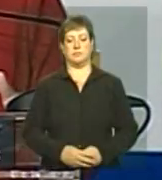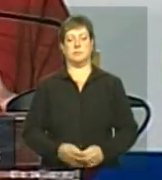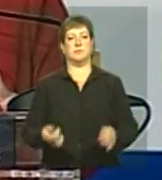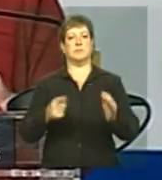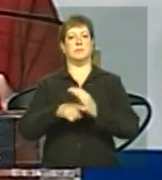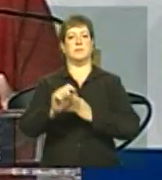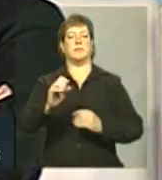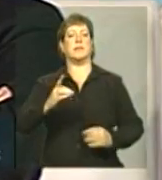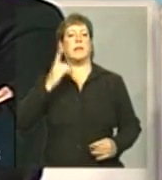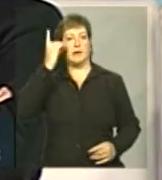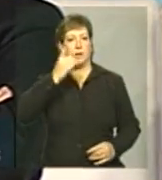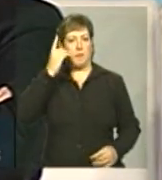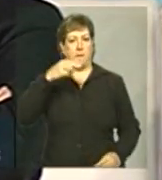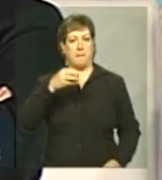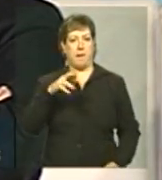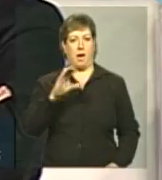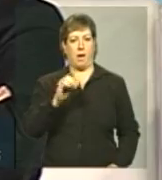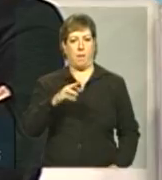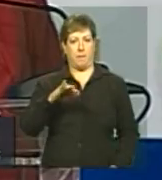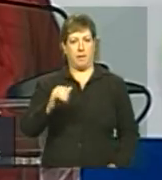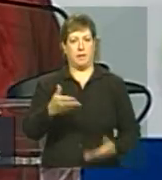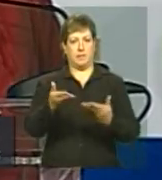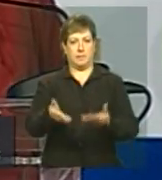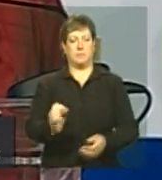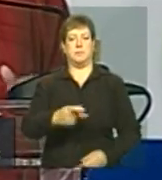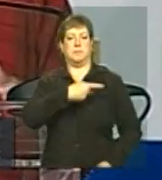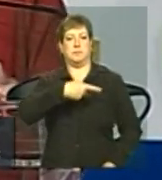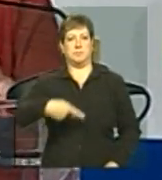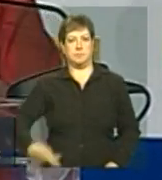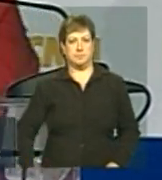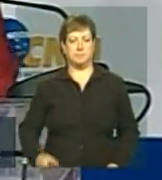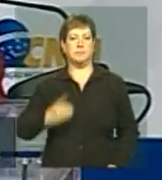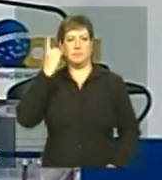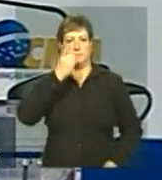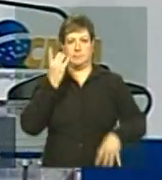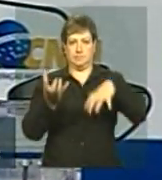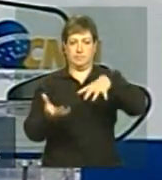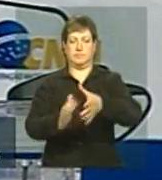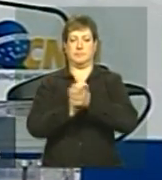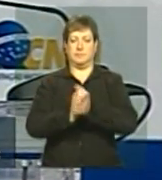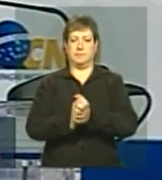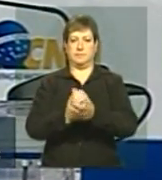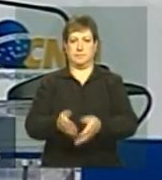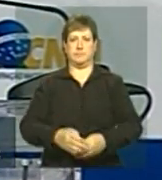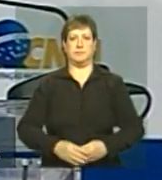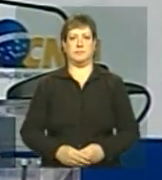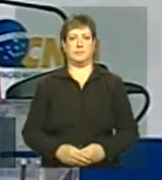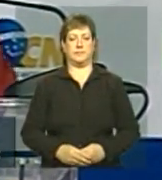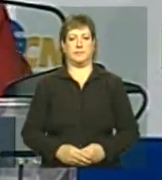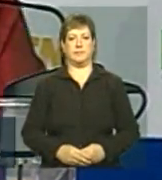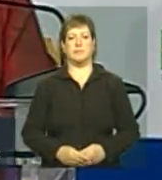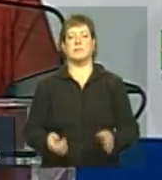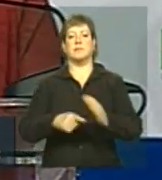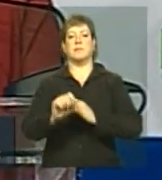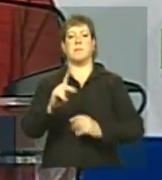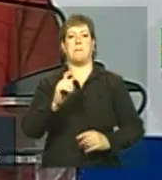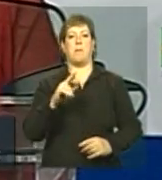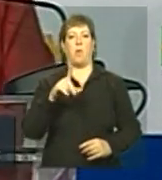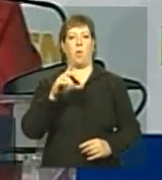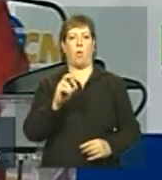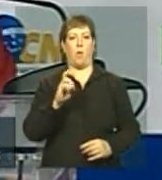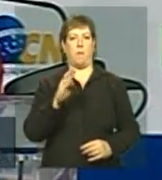Deputado Marco Maia, presidente da Câmara dos Deputados. Senhor Paulo